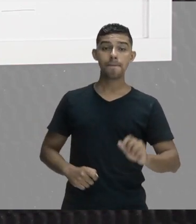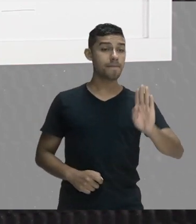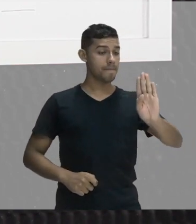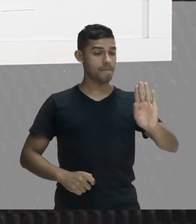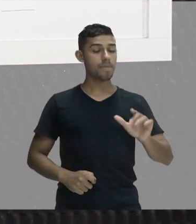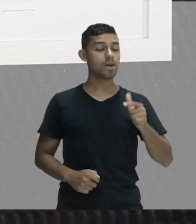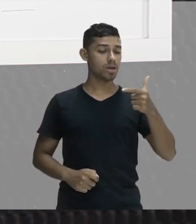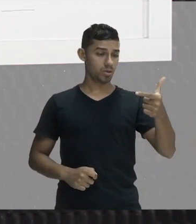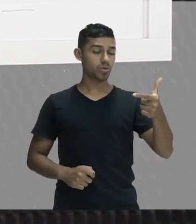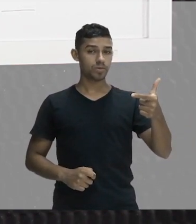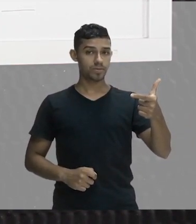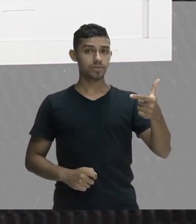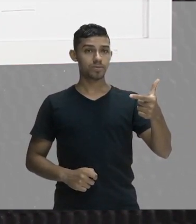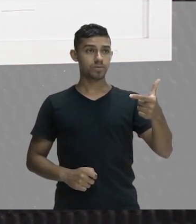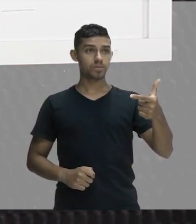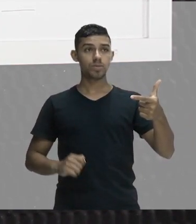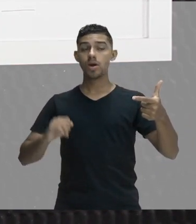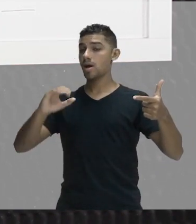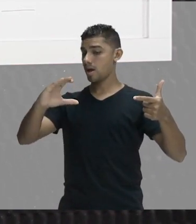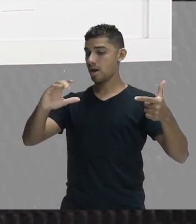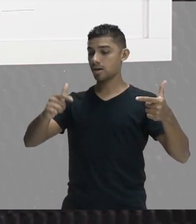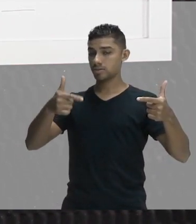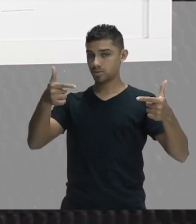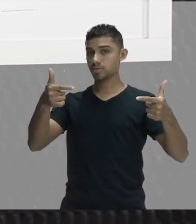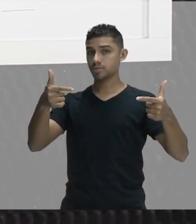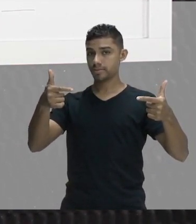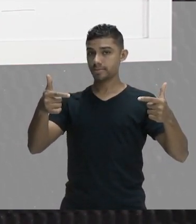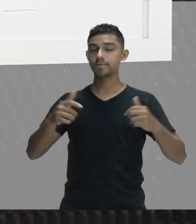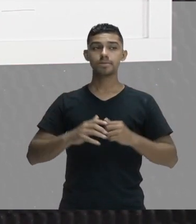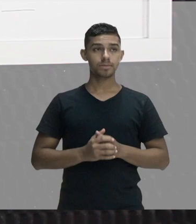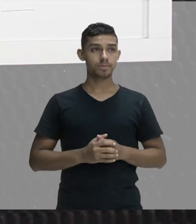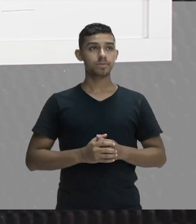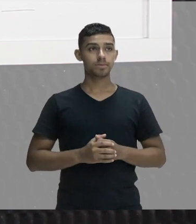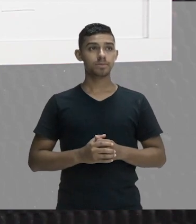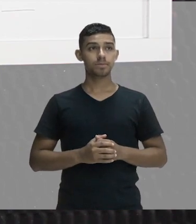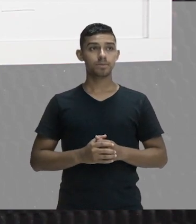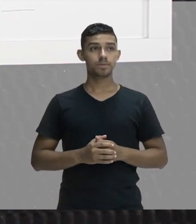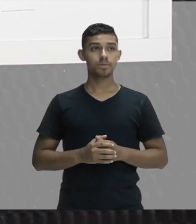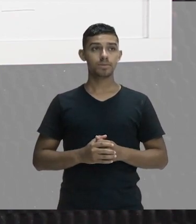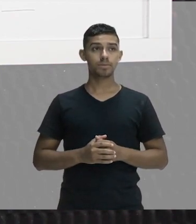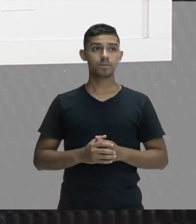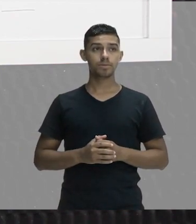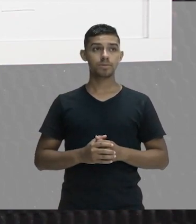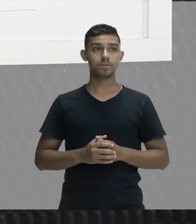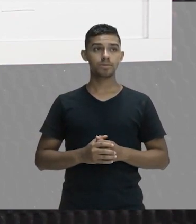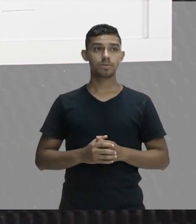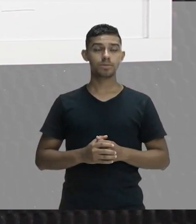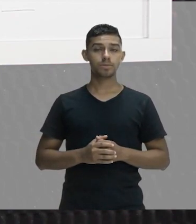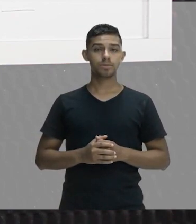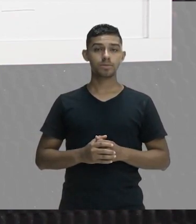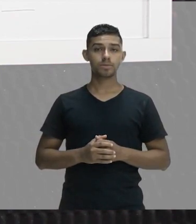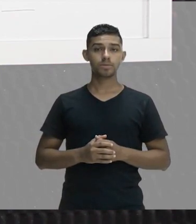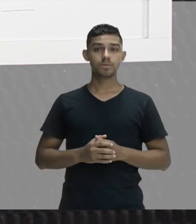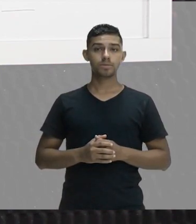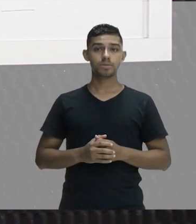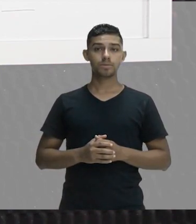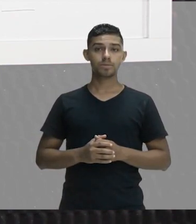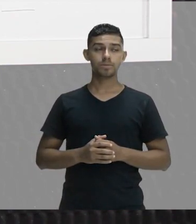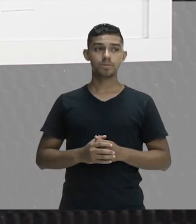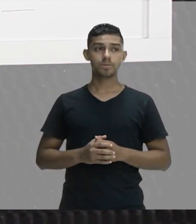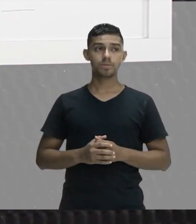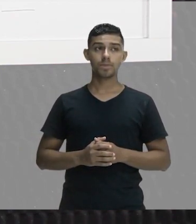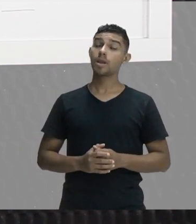bermuda 2 e com a camisa 2. Aí você tem B2,